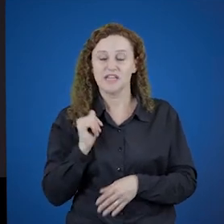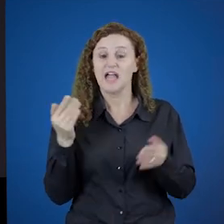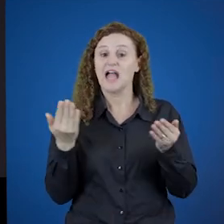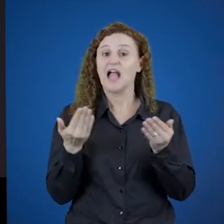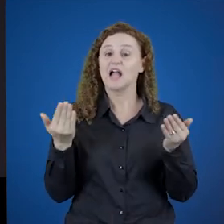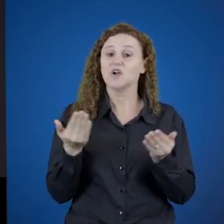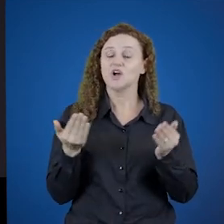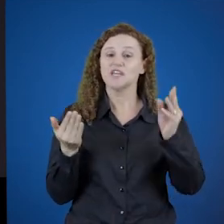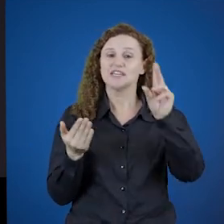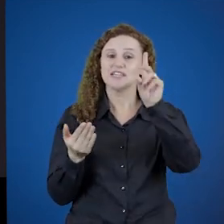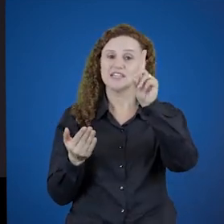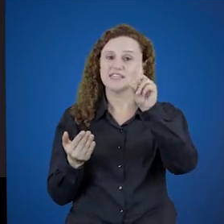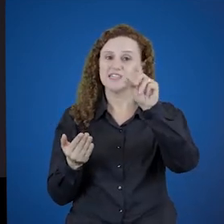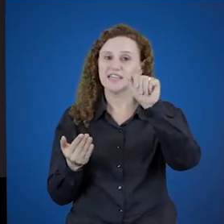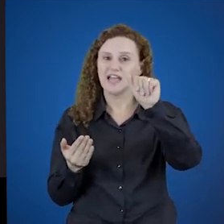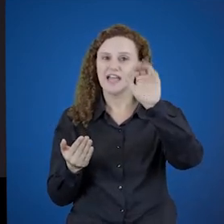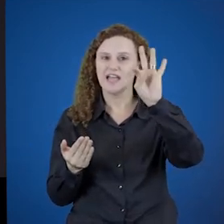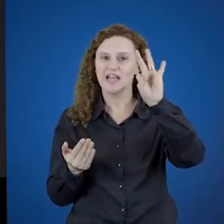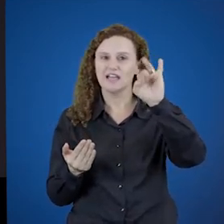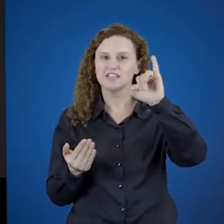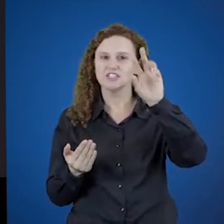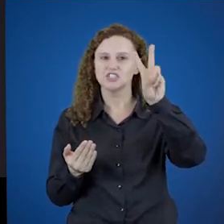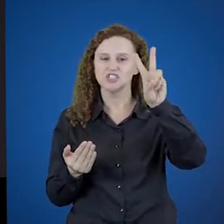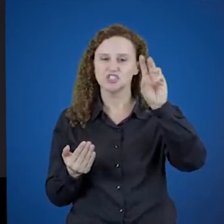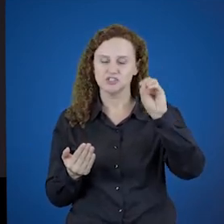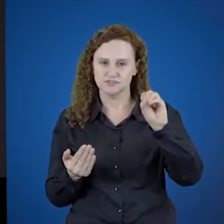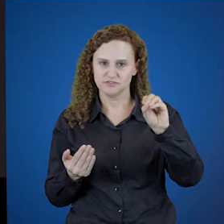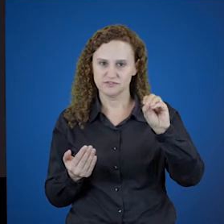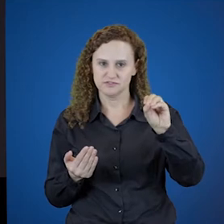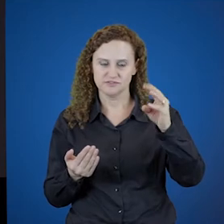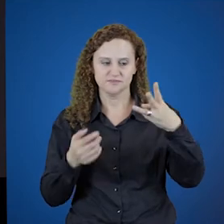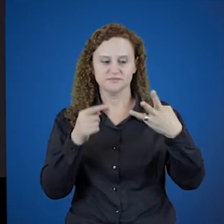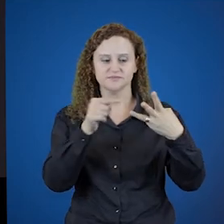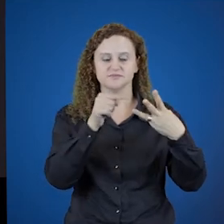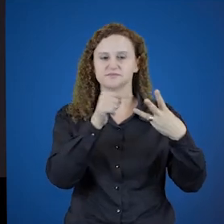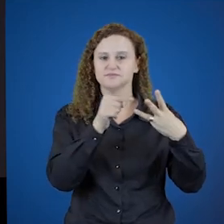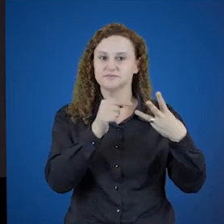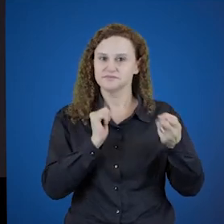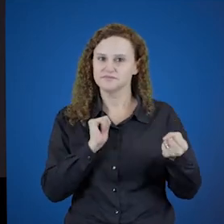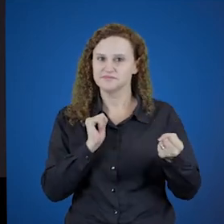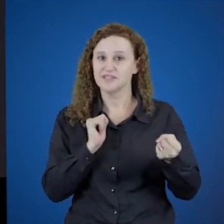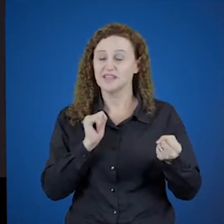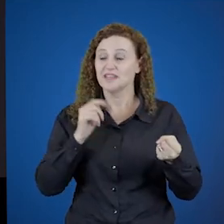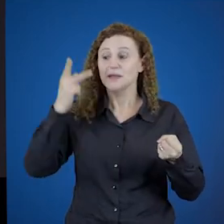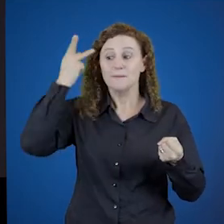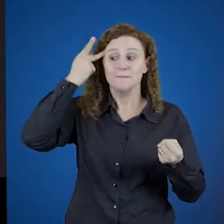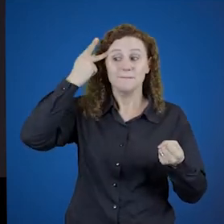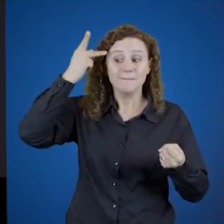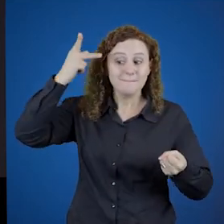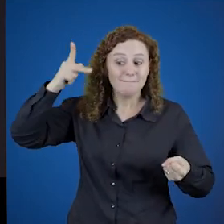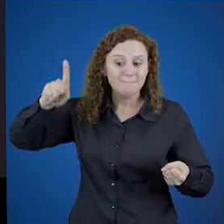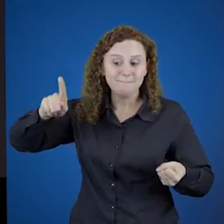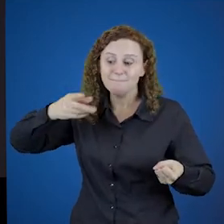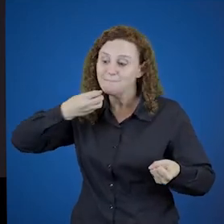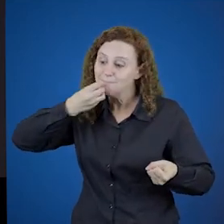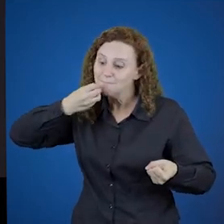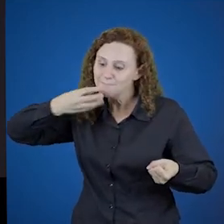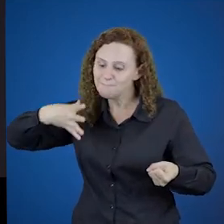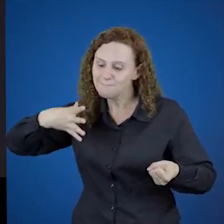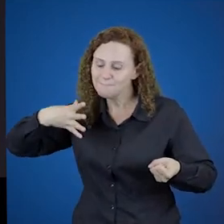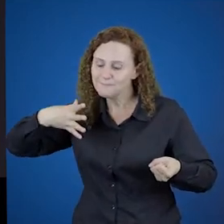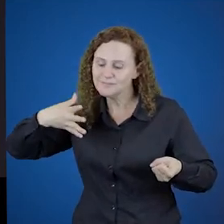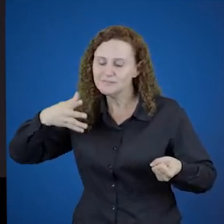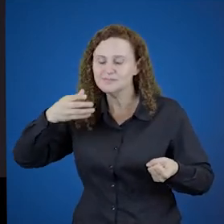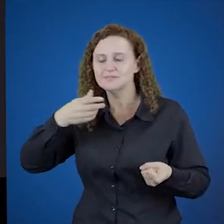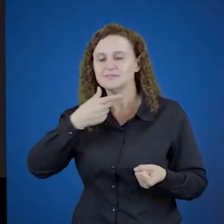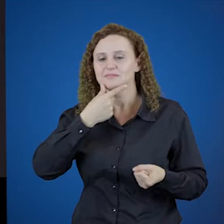no dativo plural ficaria pueris Bonis para os bons meninos